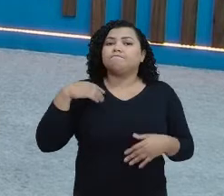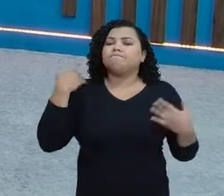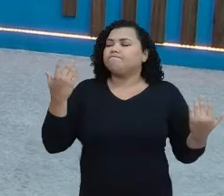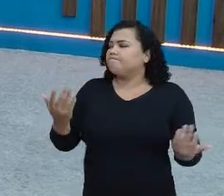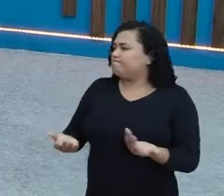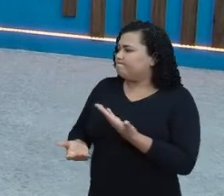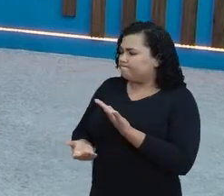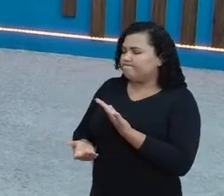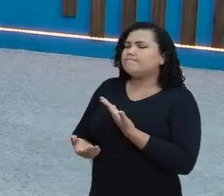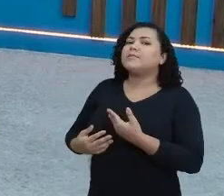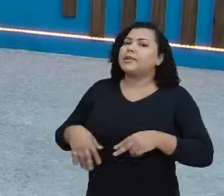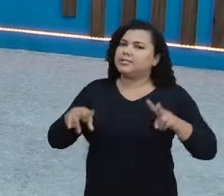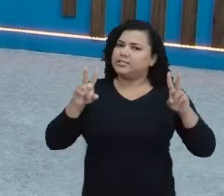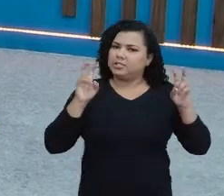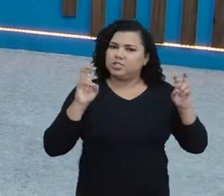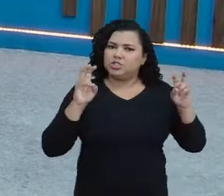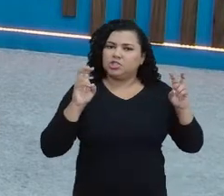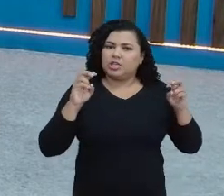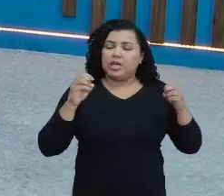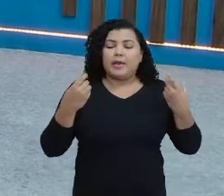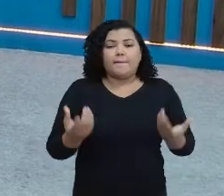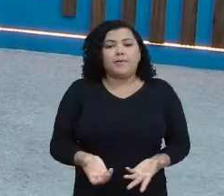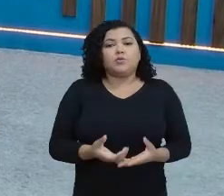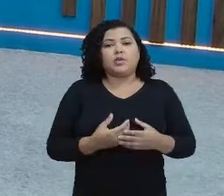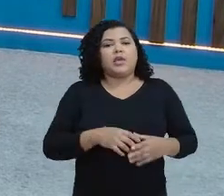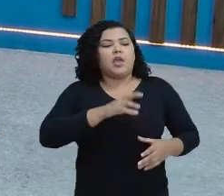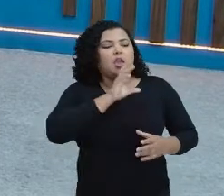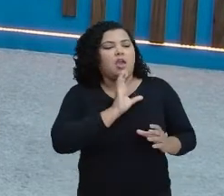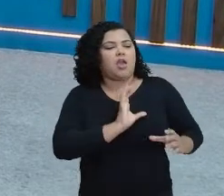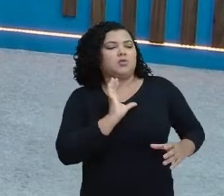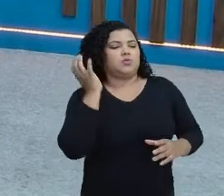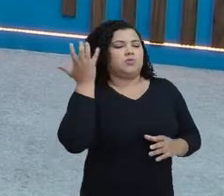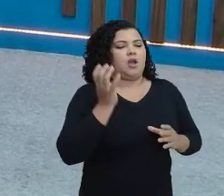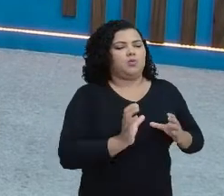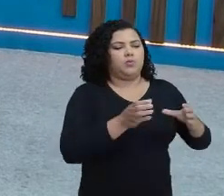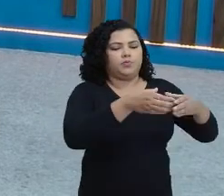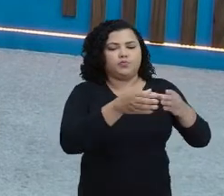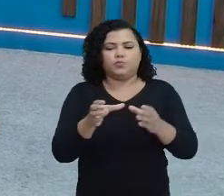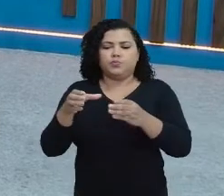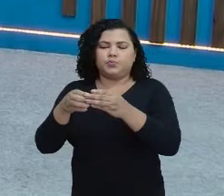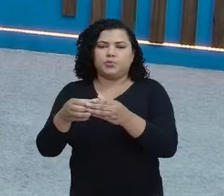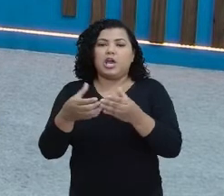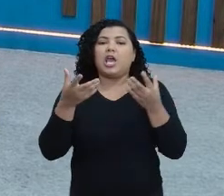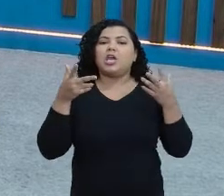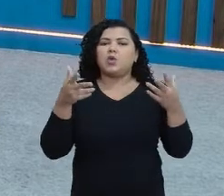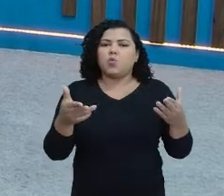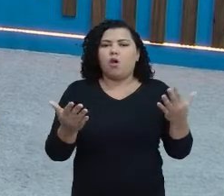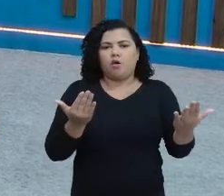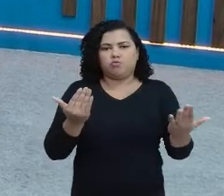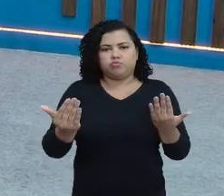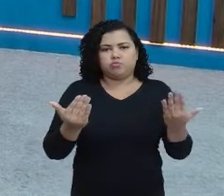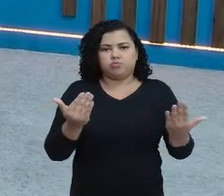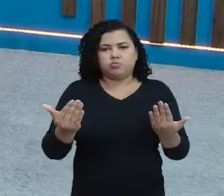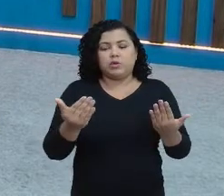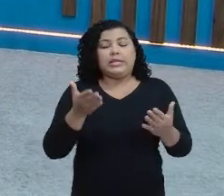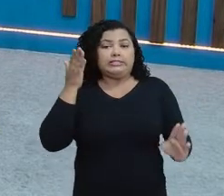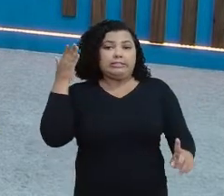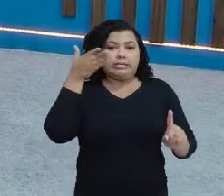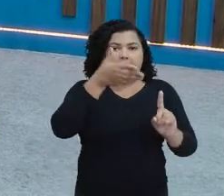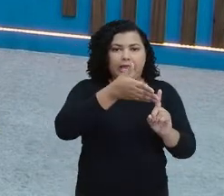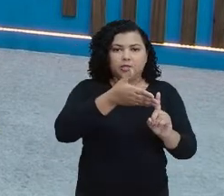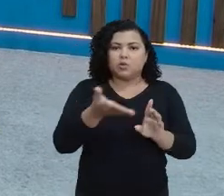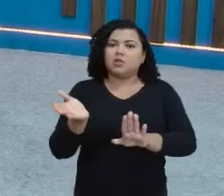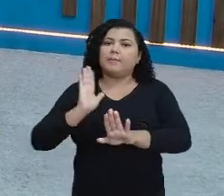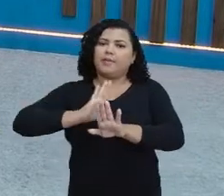tentar analisar como é que duas ou mais coisas se relacionando podem ser chamadas de grandezas diretamente